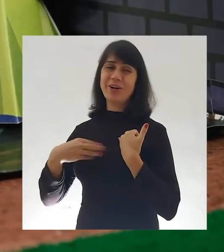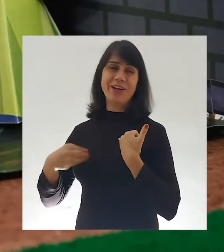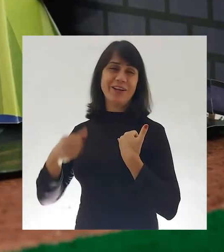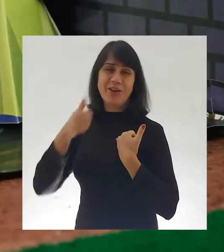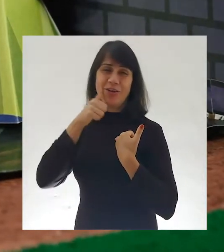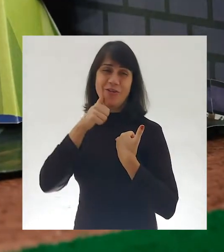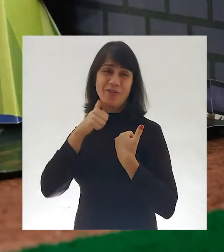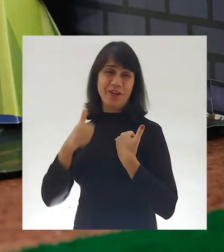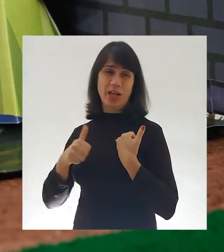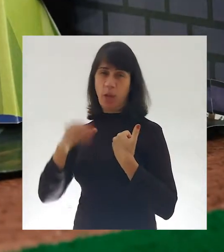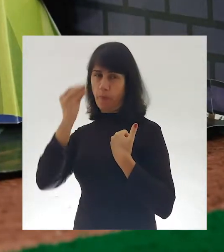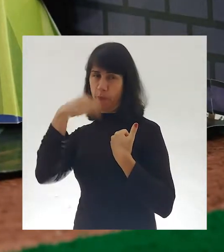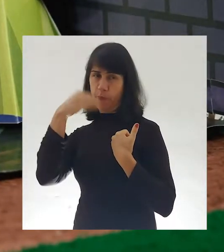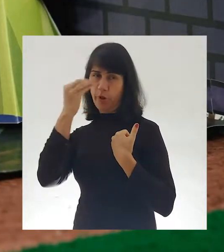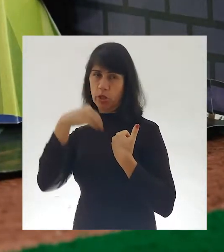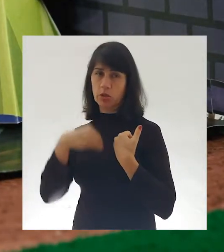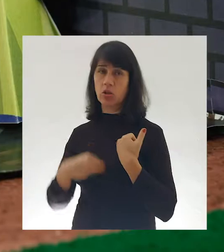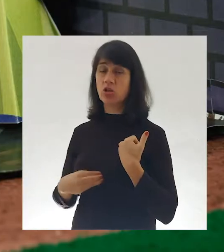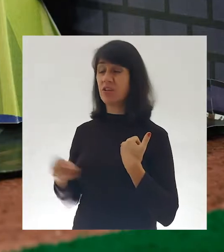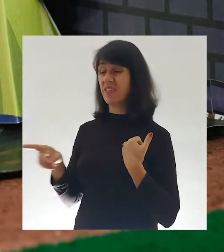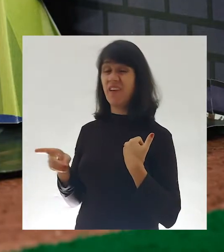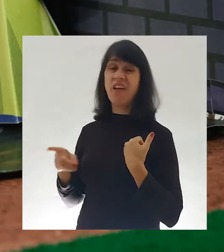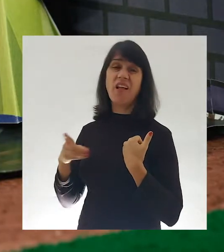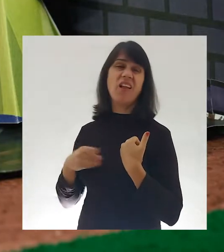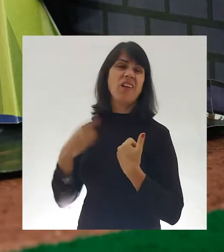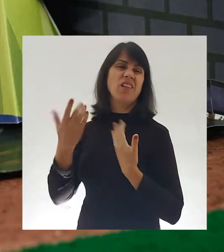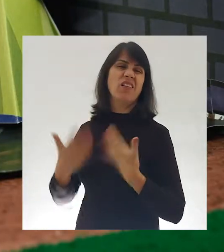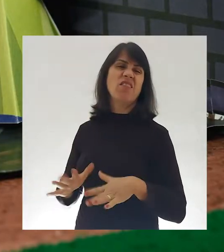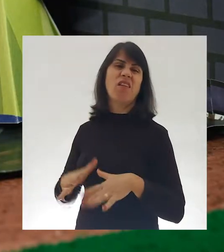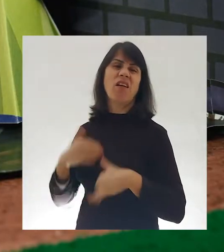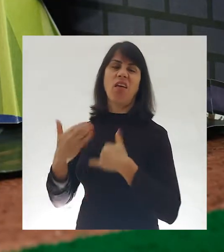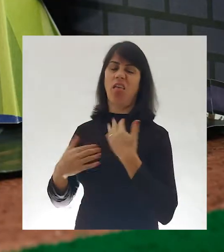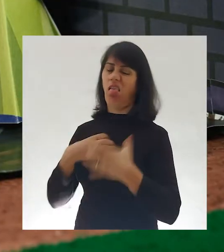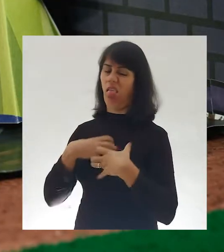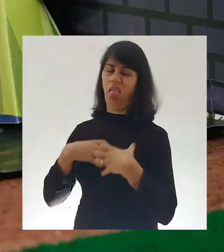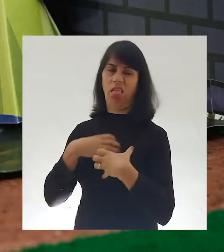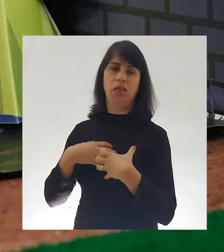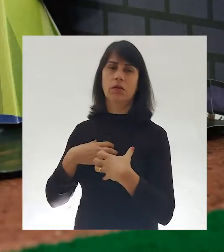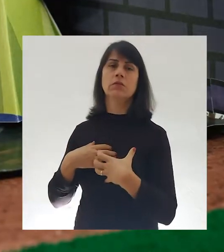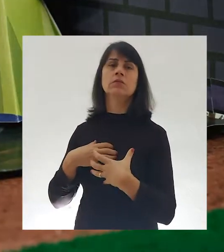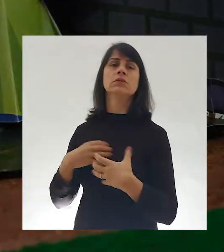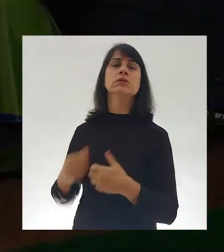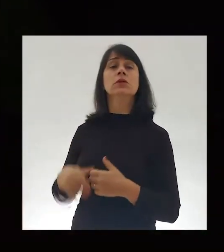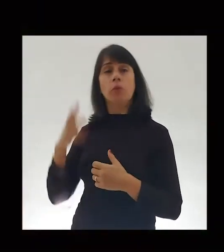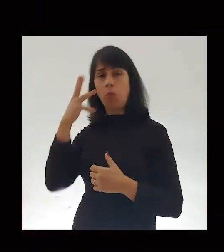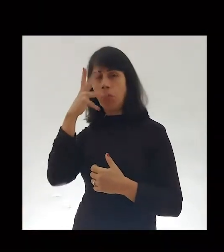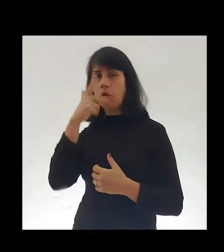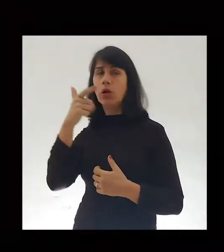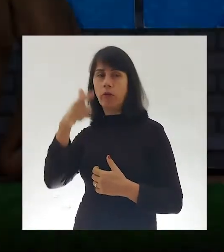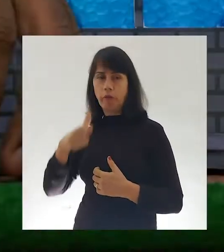preguiçosa, que aprendera a ignorar aborrecimentos e mantendo assim a sua beleza.